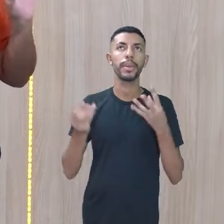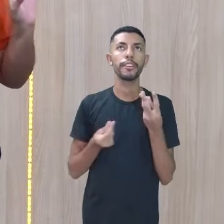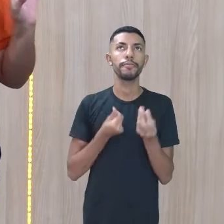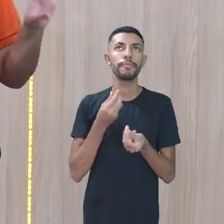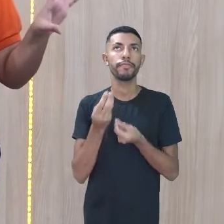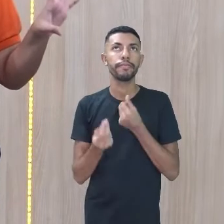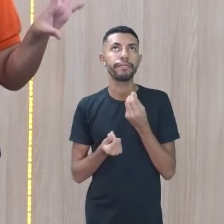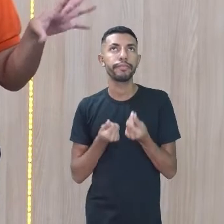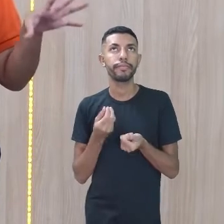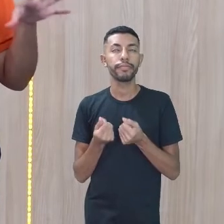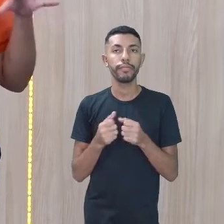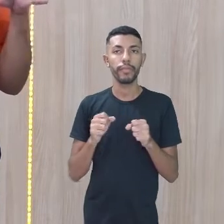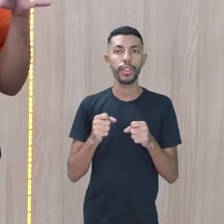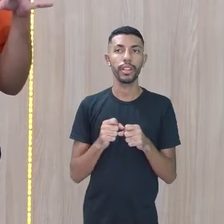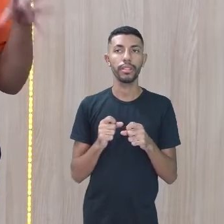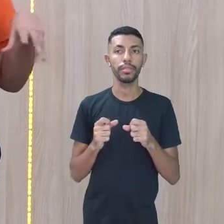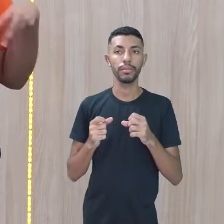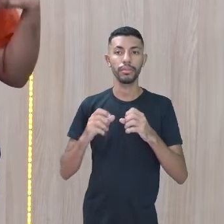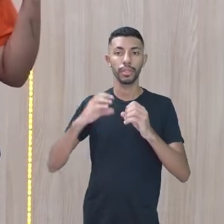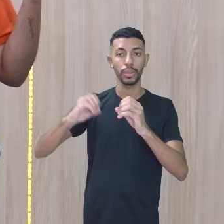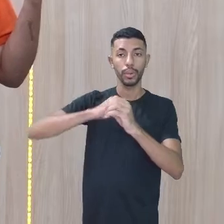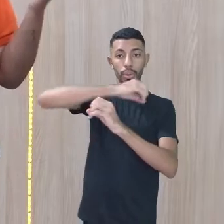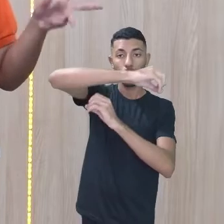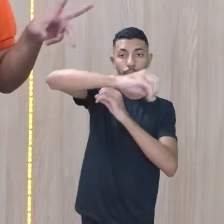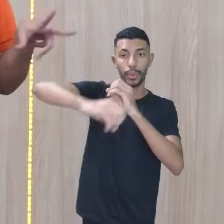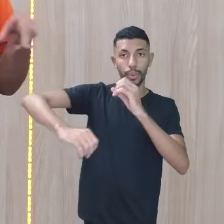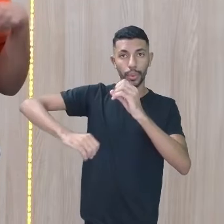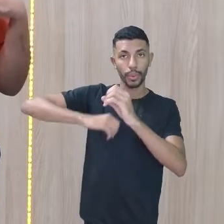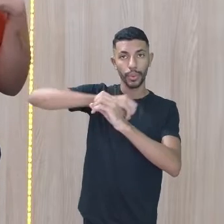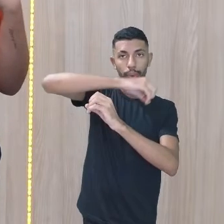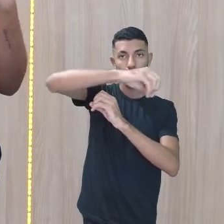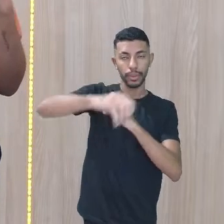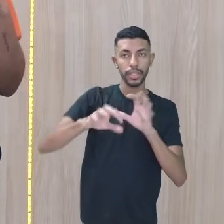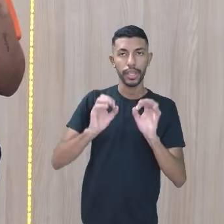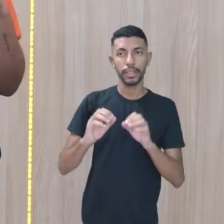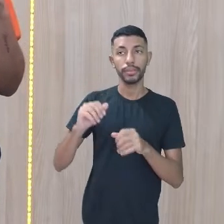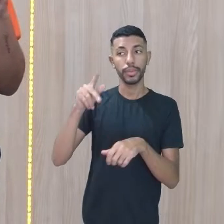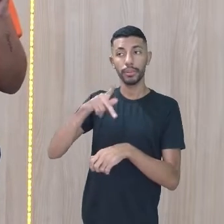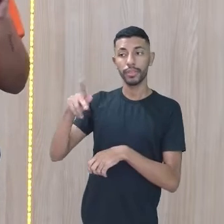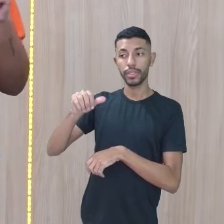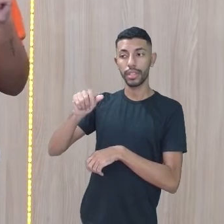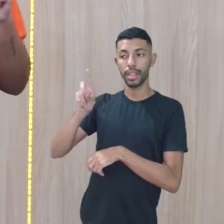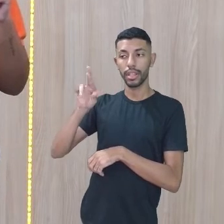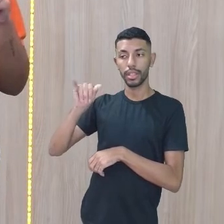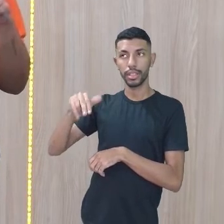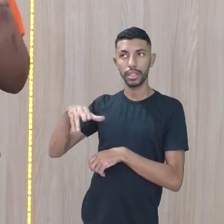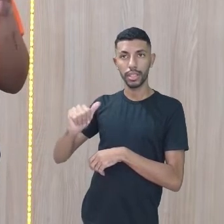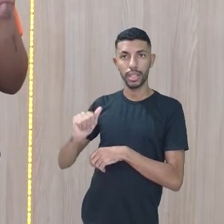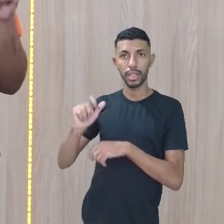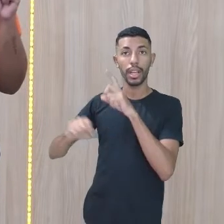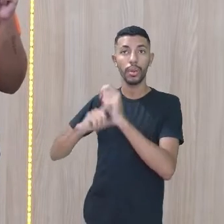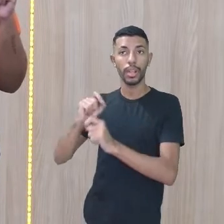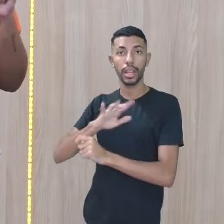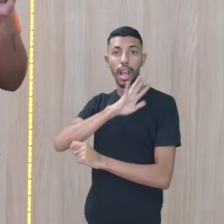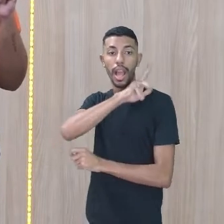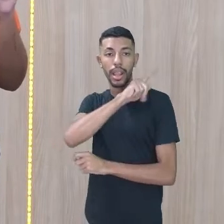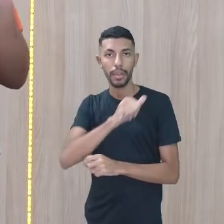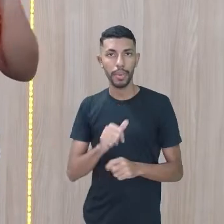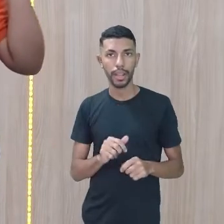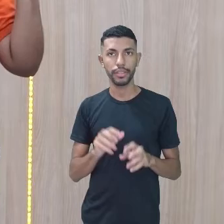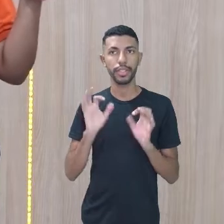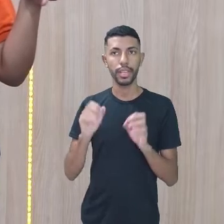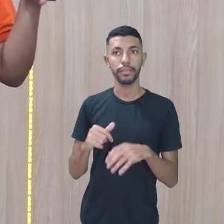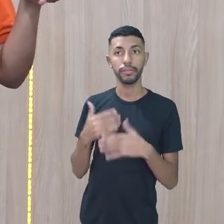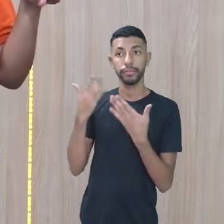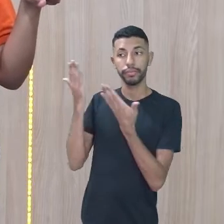tema Sistema Solar e a Adriana recebeu o tema Animais.